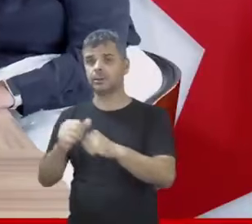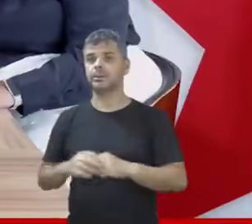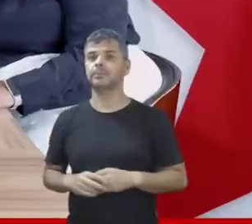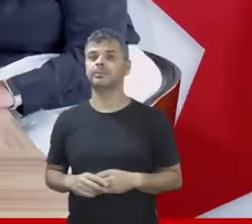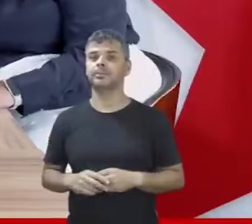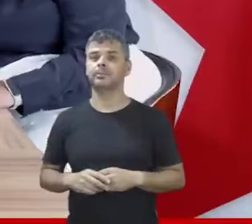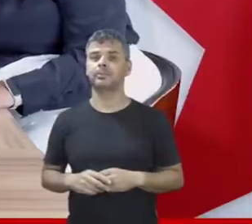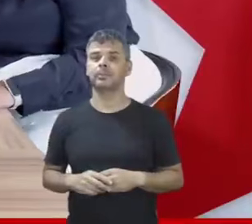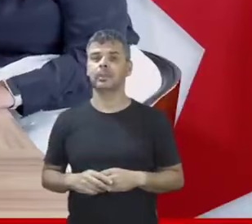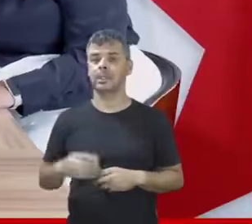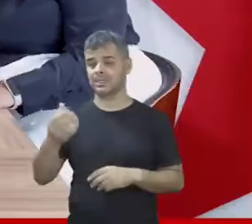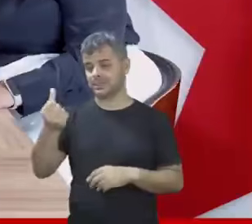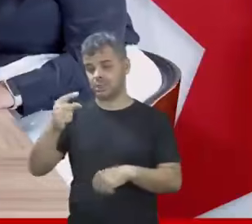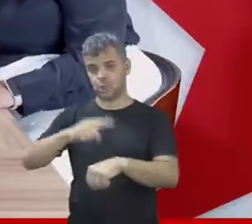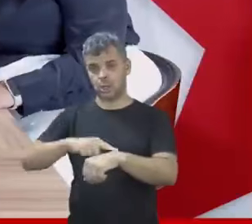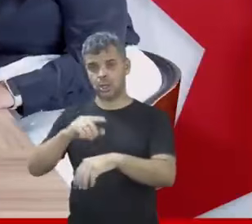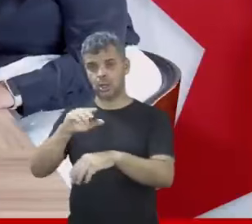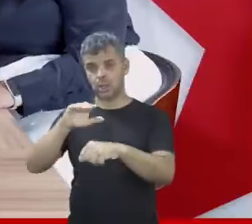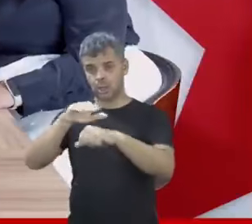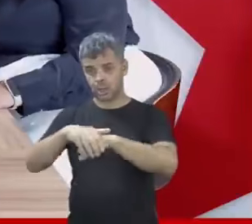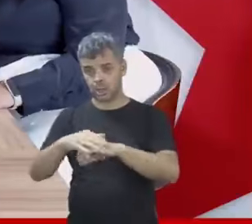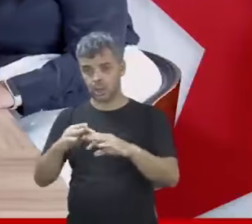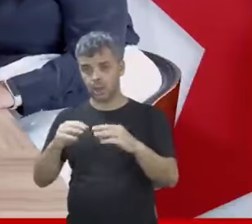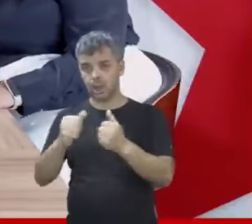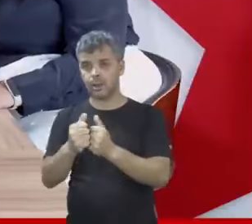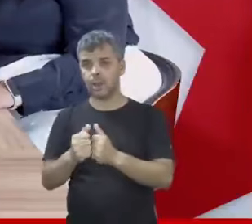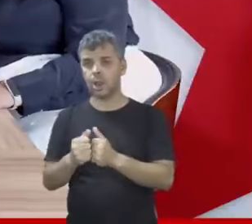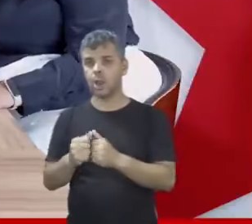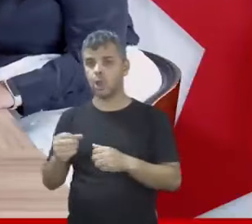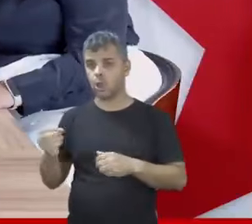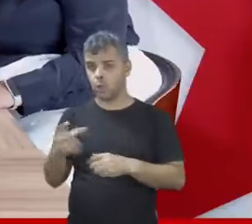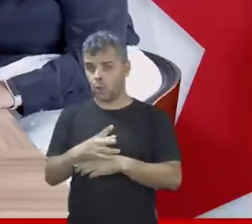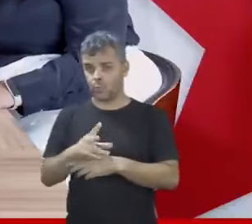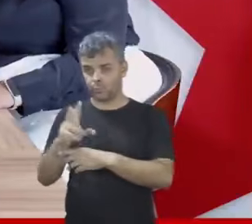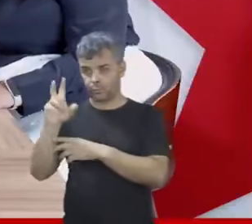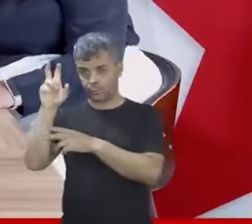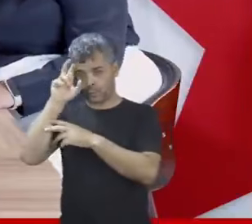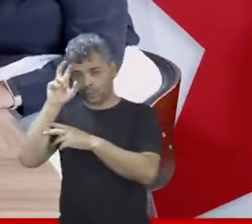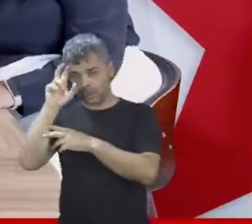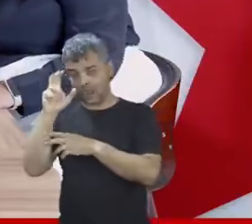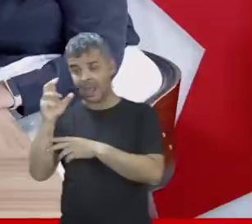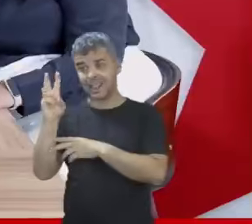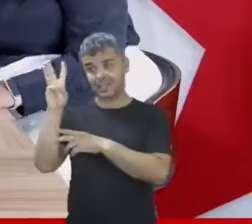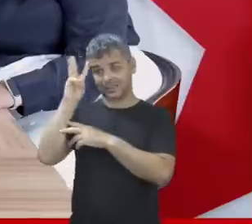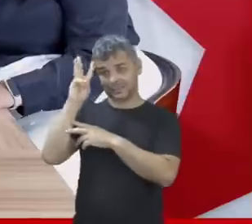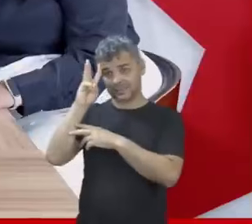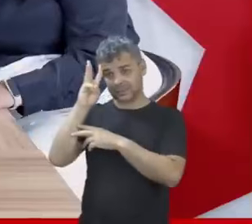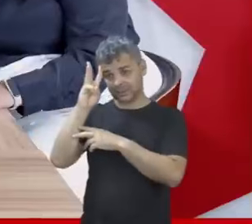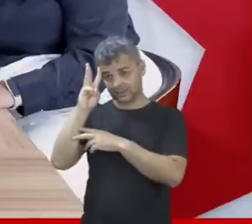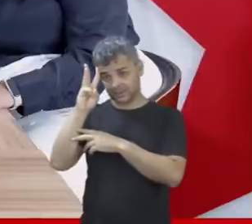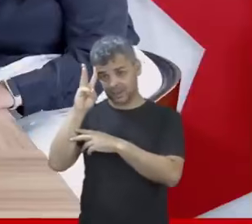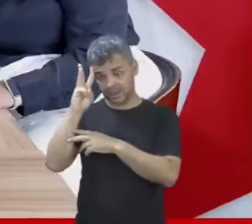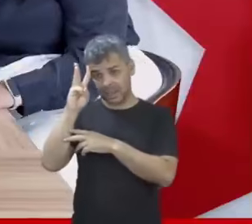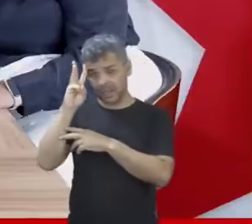terça-feira, 18 horas, a gente vem com inédito na quinta, terça-feira ele reprisa, né? Na terça-feira da